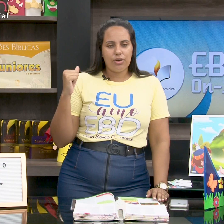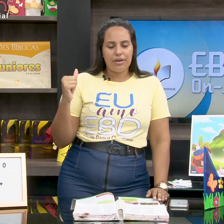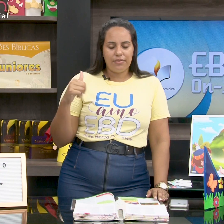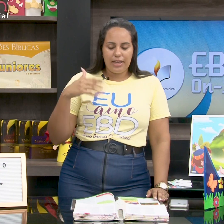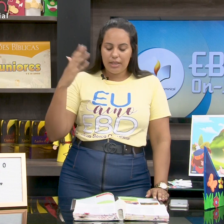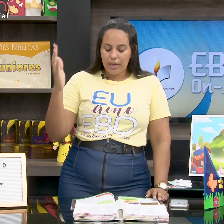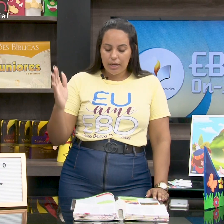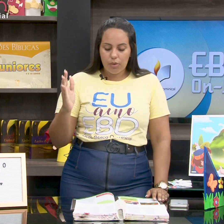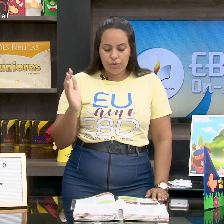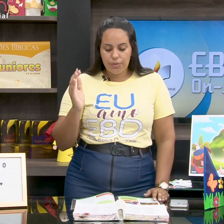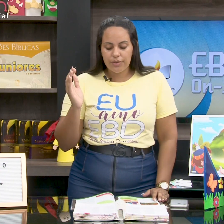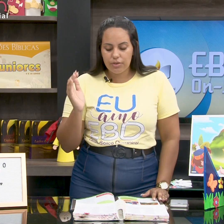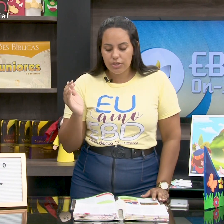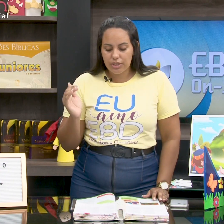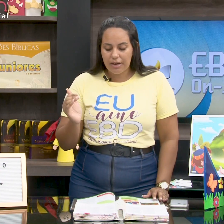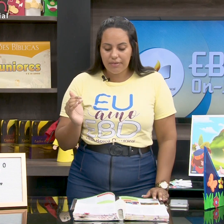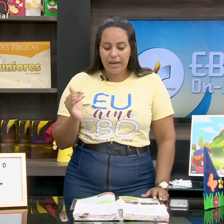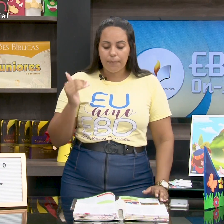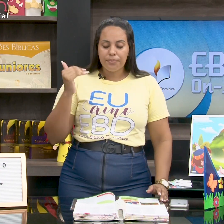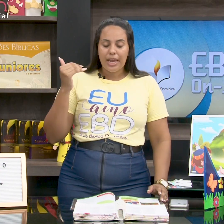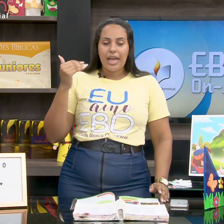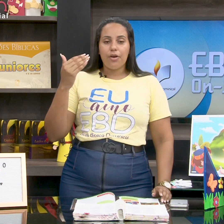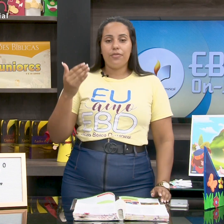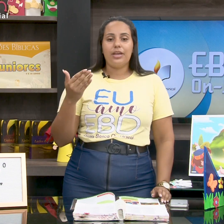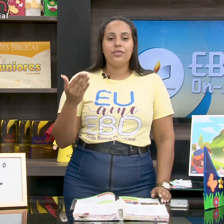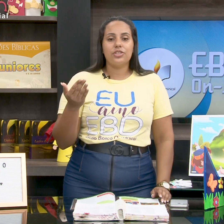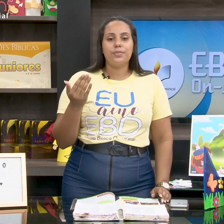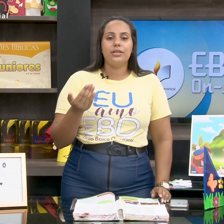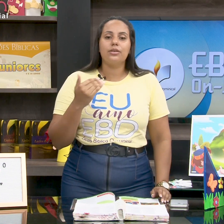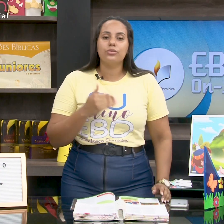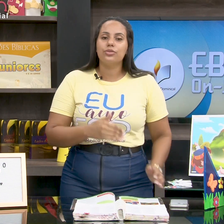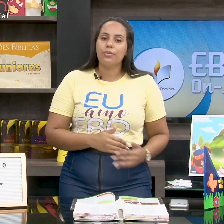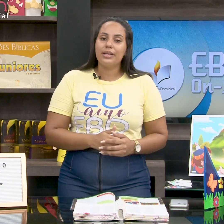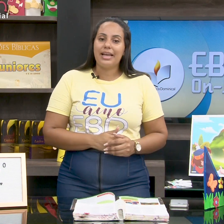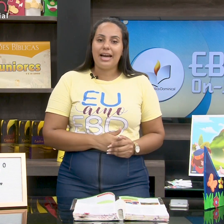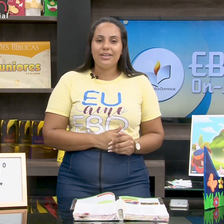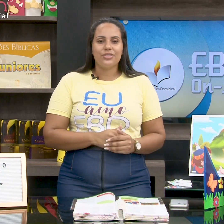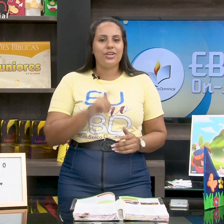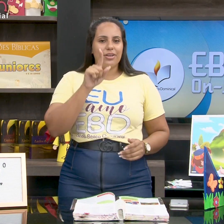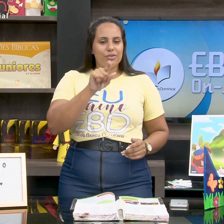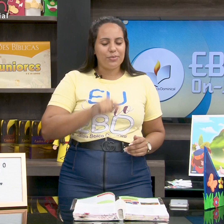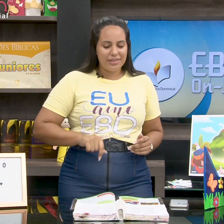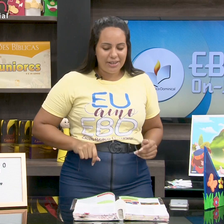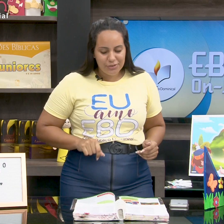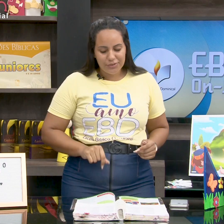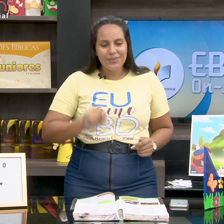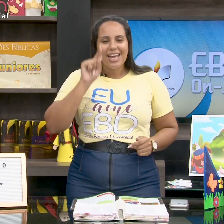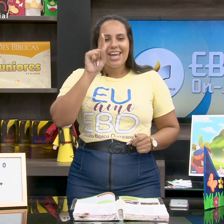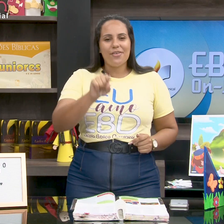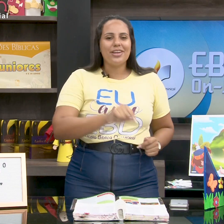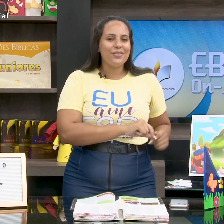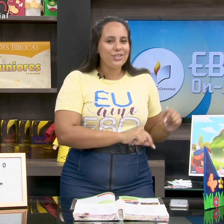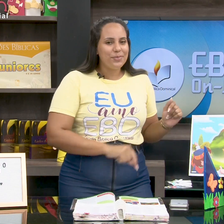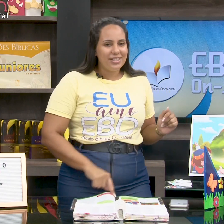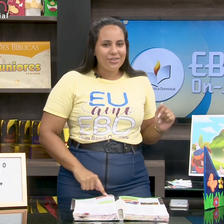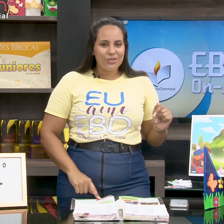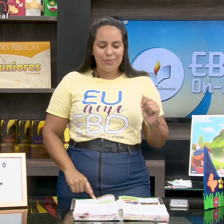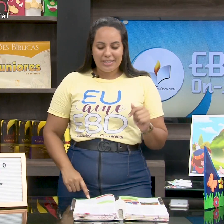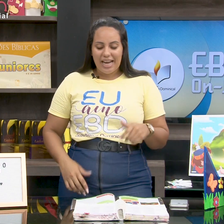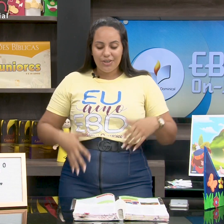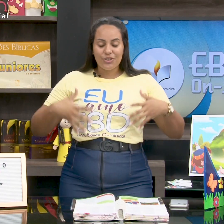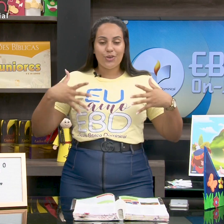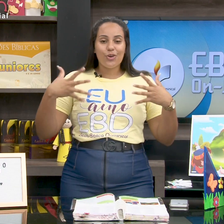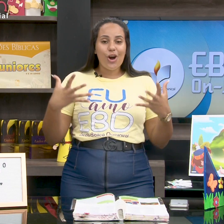vídeos que eu gravei e que algumas professoras gravaram, eu vi que vocês pediram nos comentários, eu leio os comentários, viu? Eu vi que vocês pediram